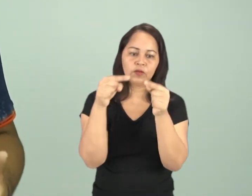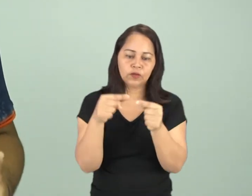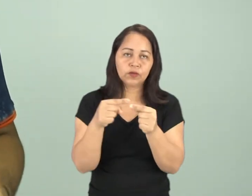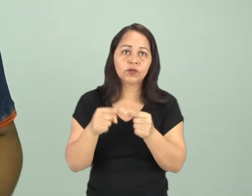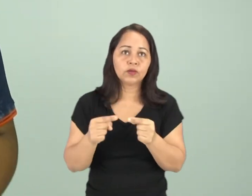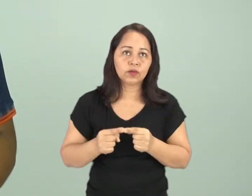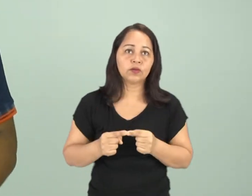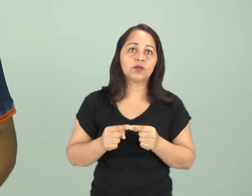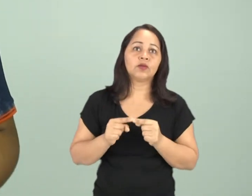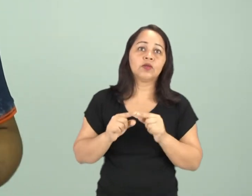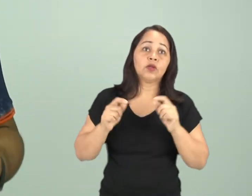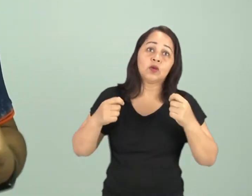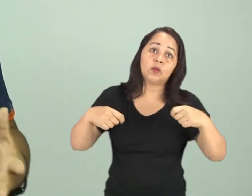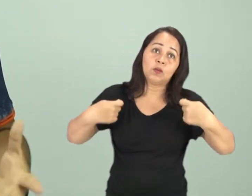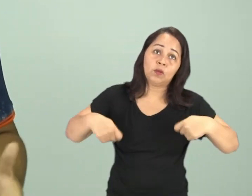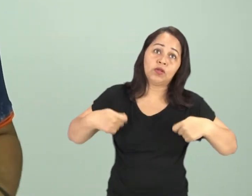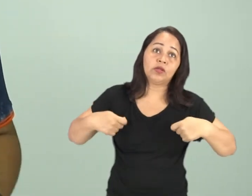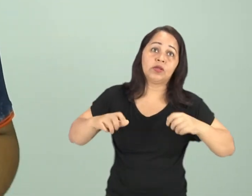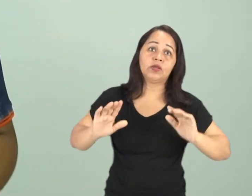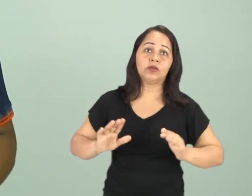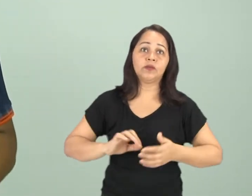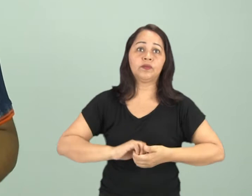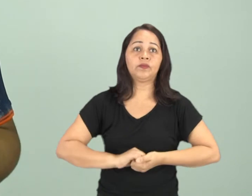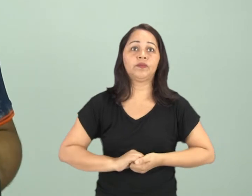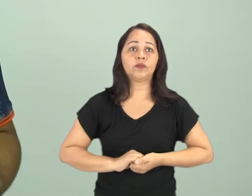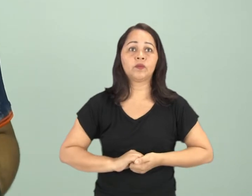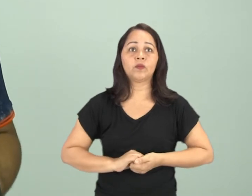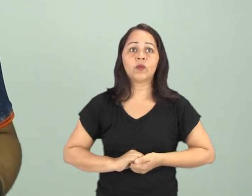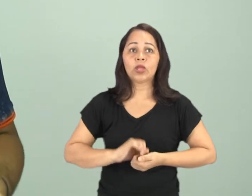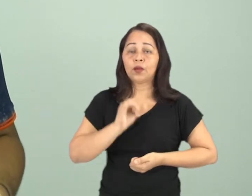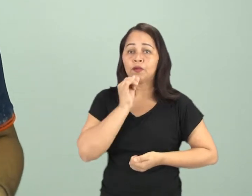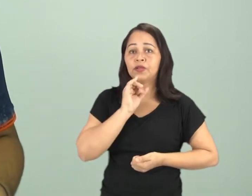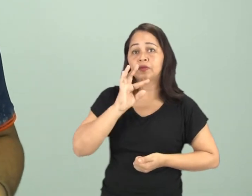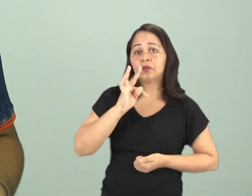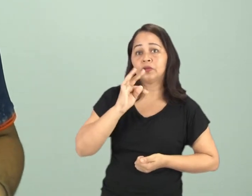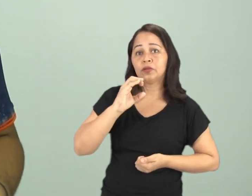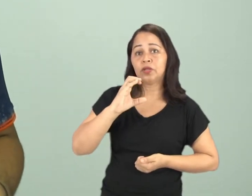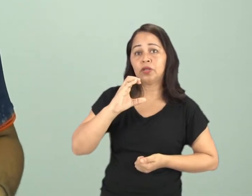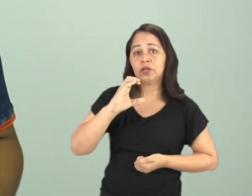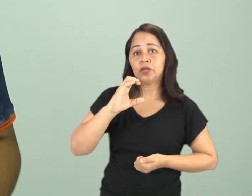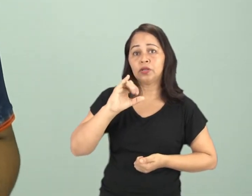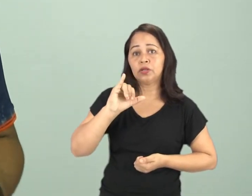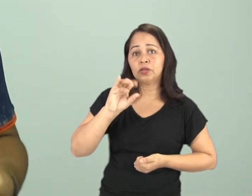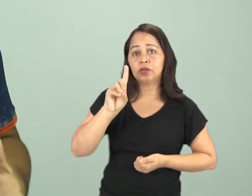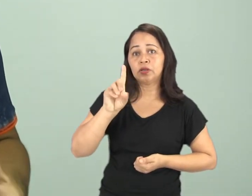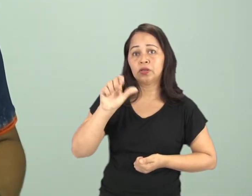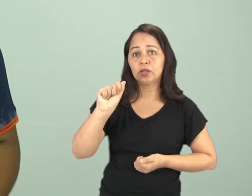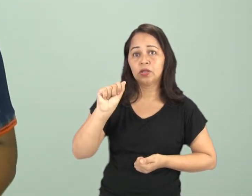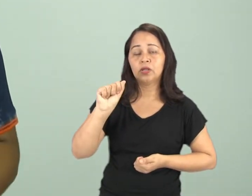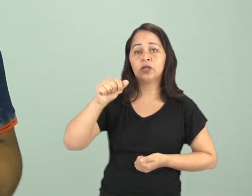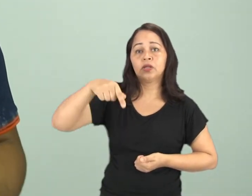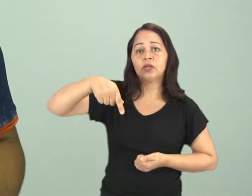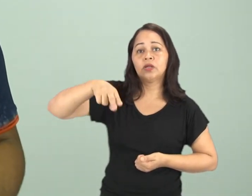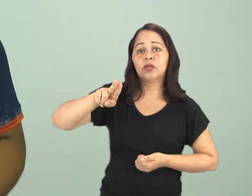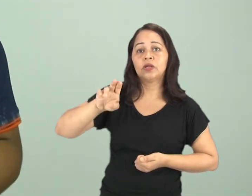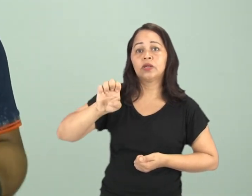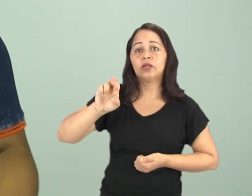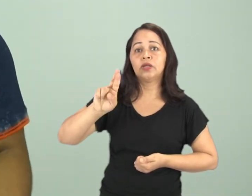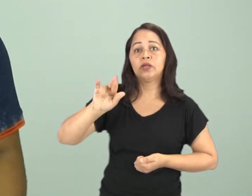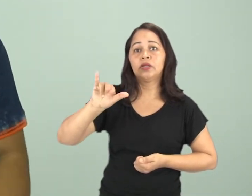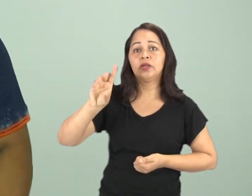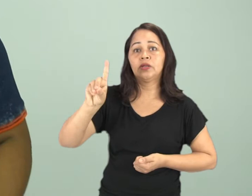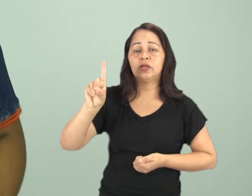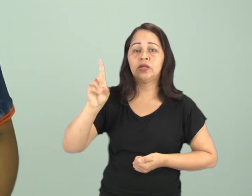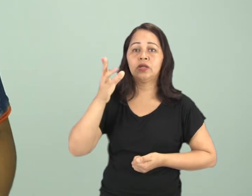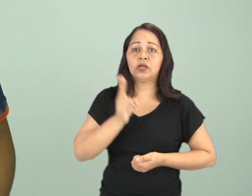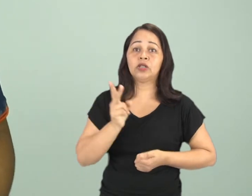ou soltos, que não segue ali uma métrica, tá? Não tem uma ordem para ser feita. Então, o autor é que ele vai decidir se ele